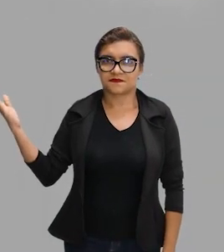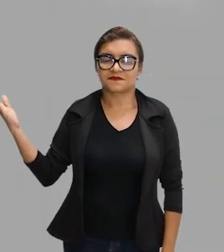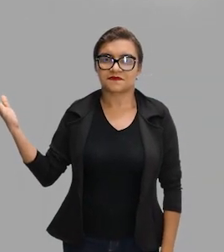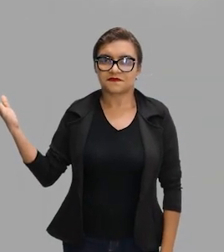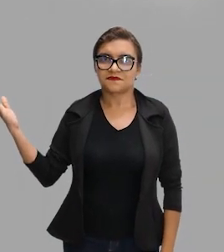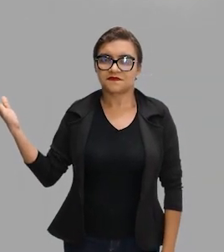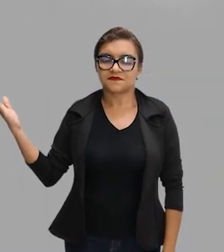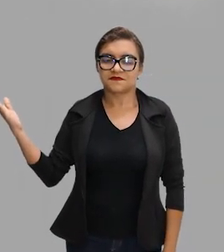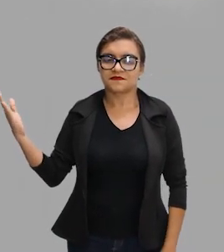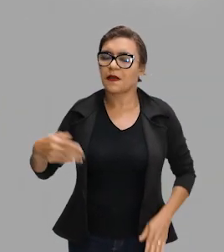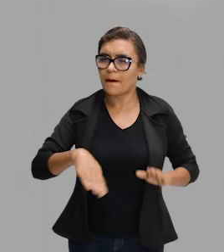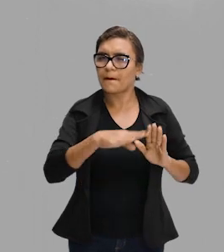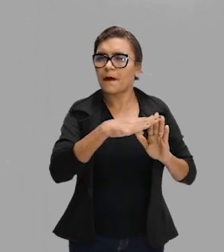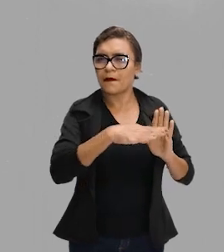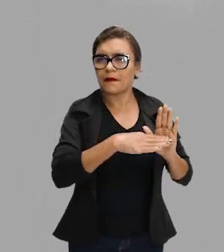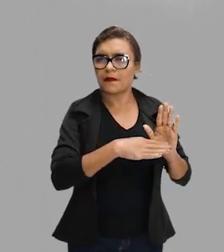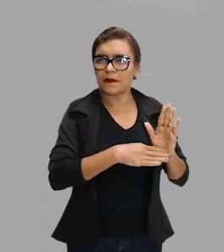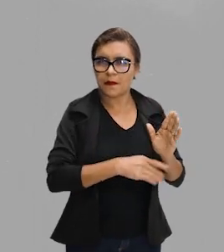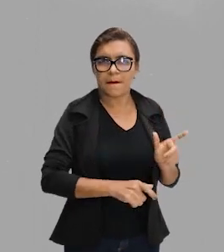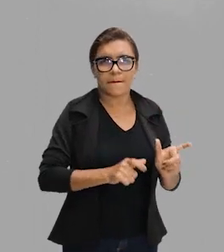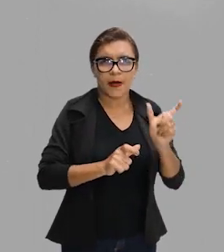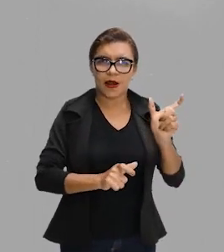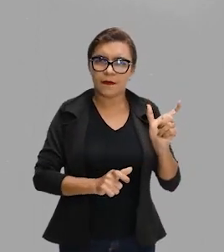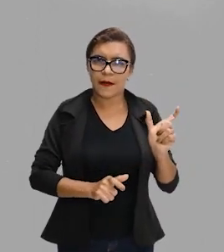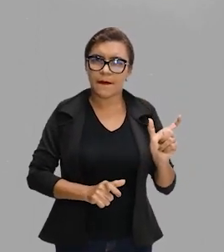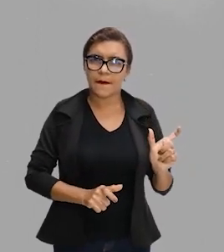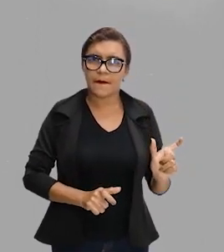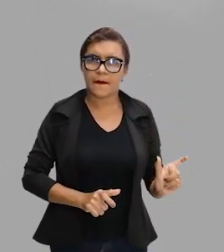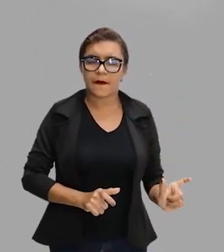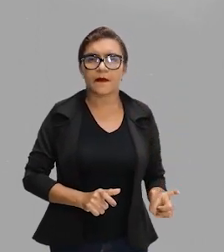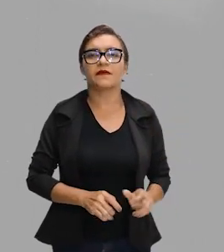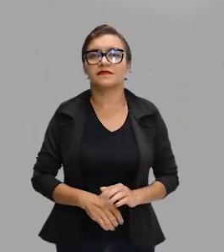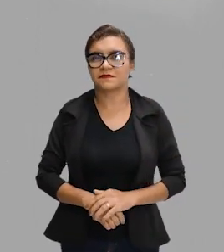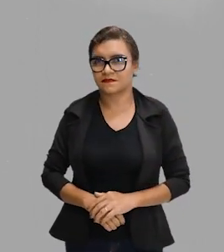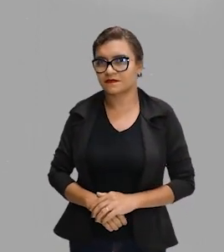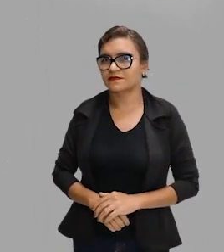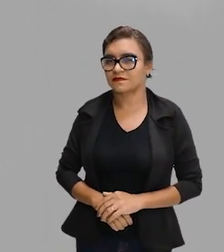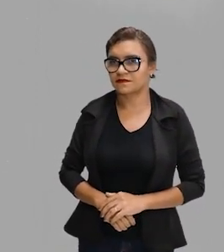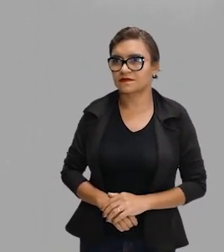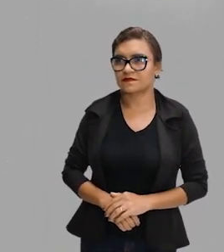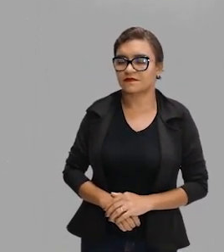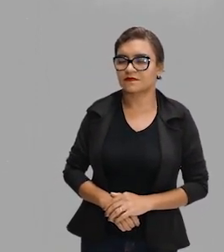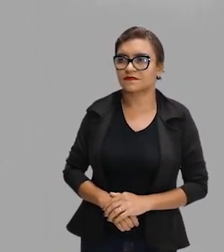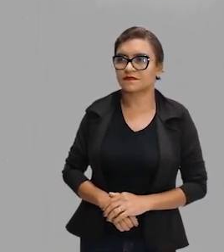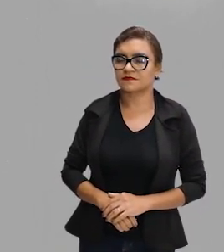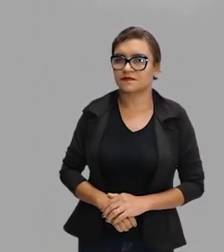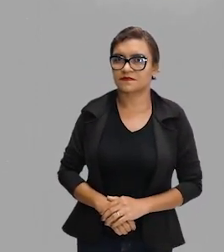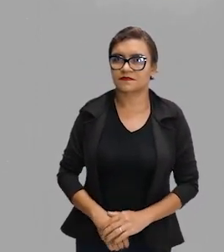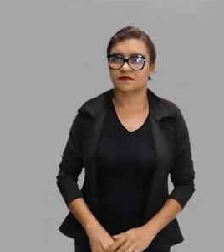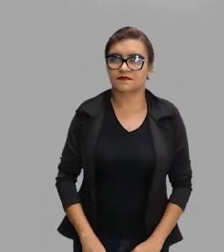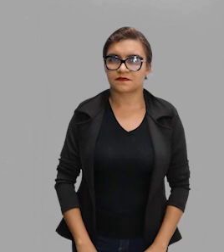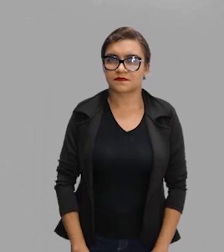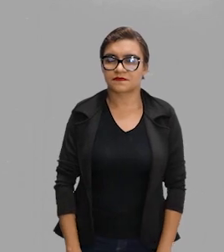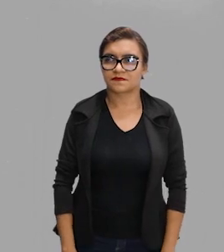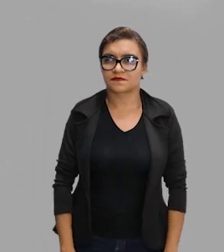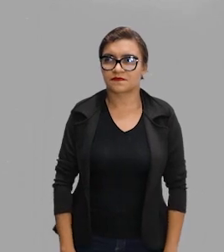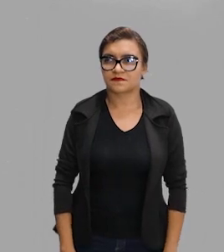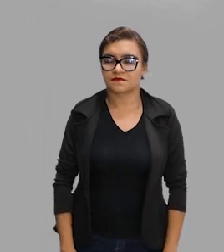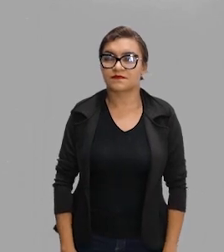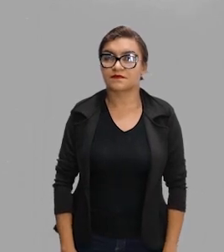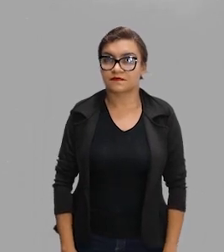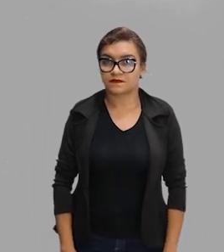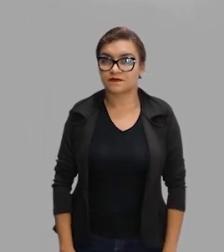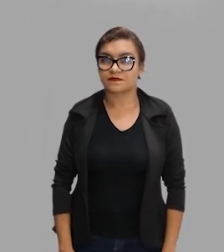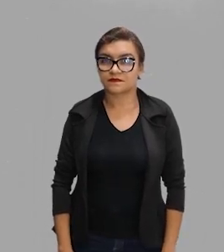enganar, entender, entretener, esperar, evitar, firmar, florescer,